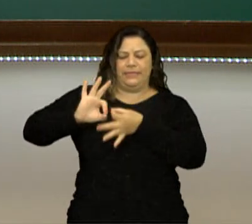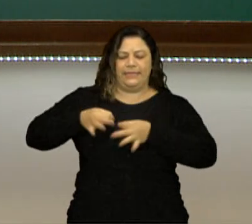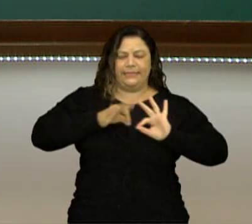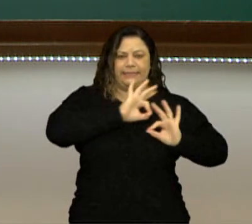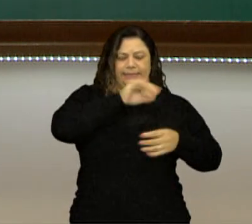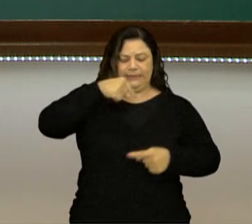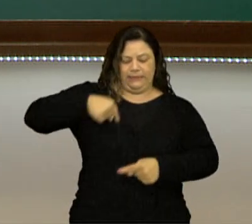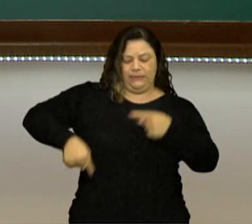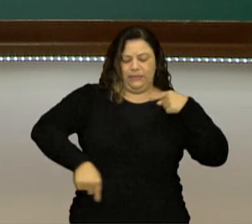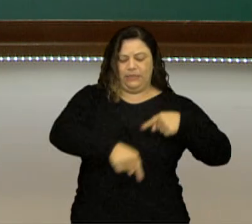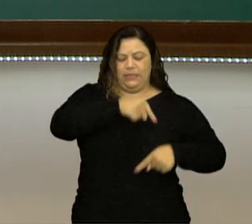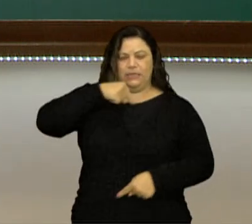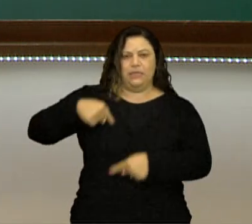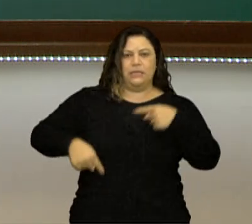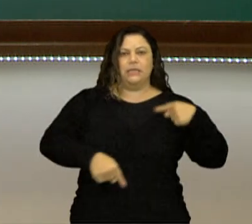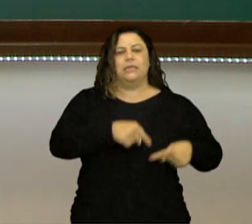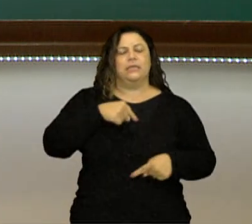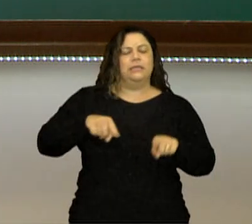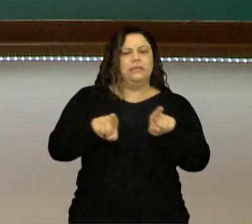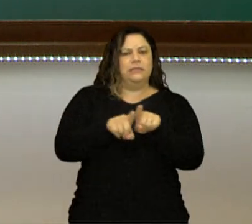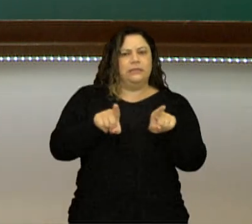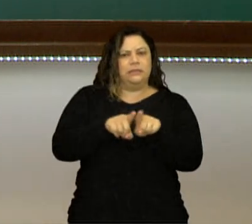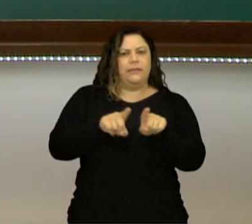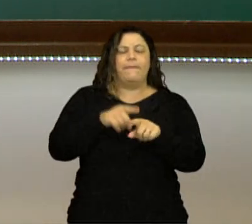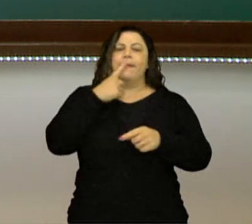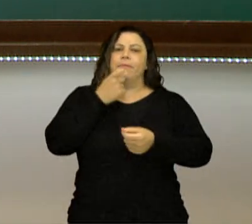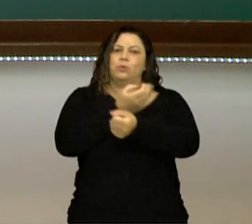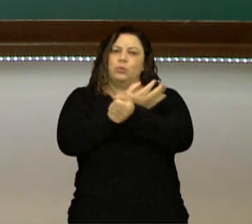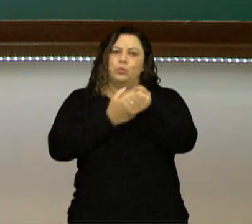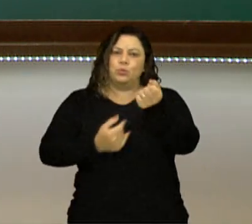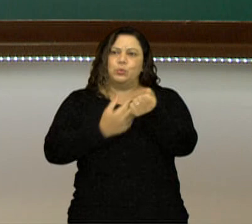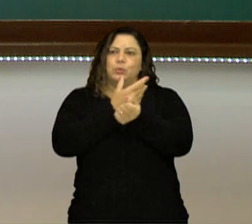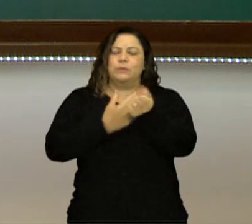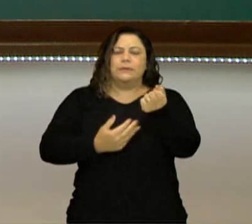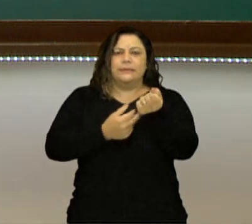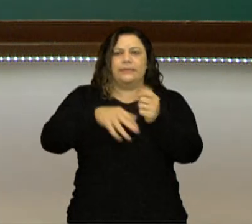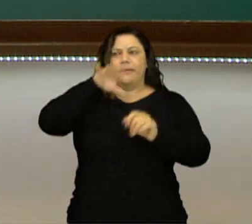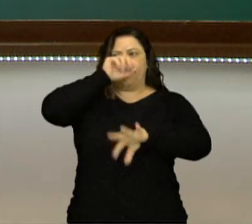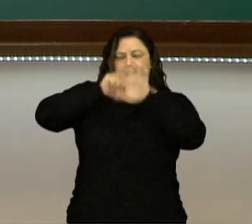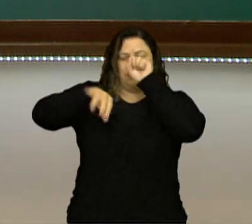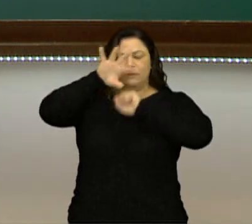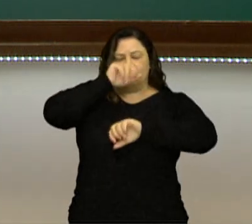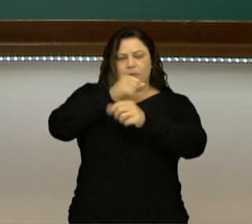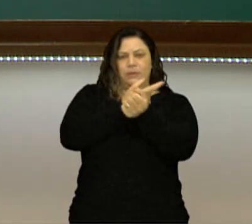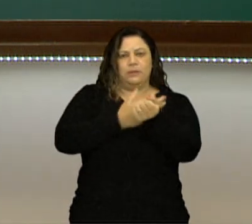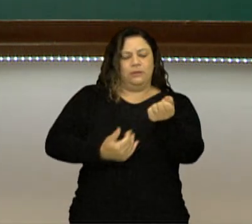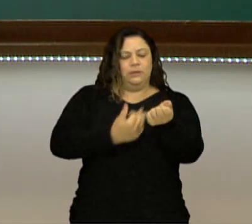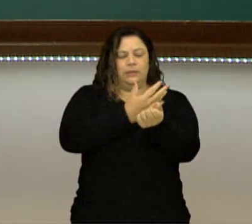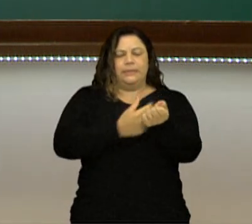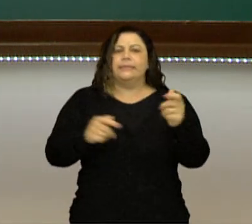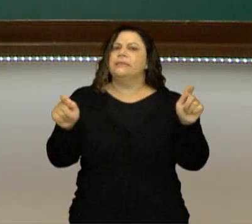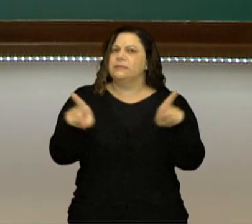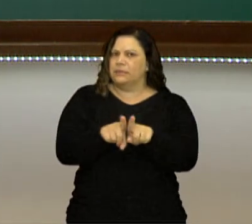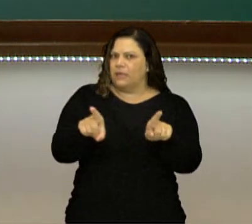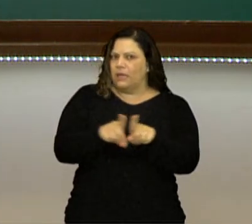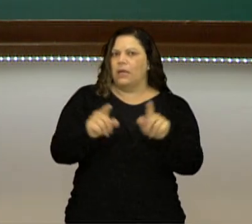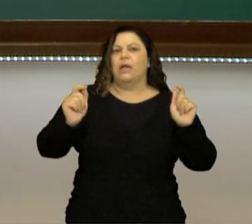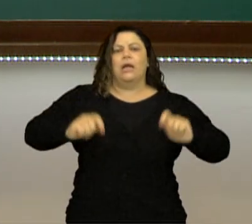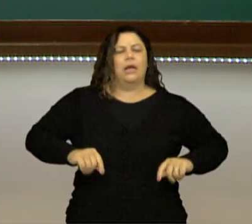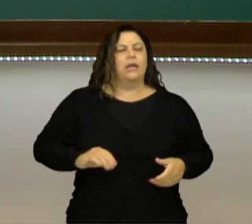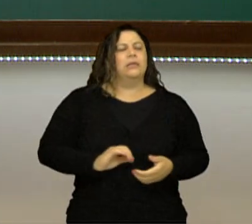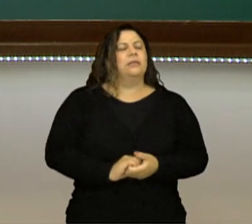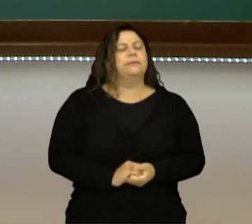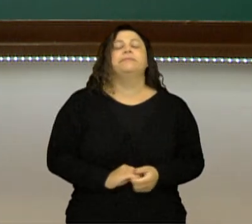processos, transporte de gases na hemoglobina, ou seja, transporte de oxigênio e gás carbônico nas células sanguíneas, né, na hemoglobina, nas